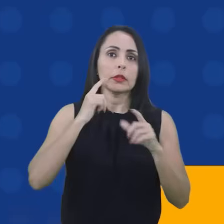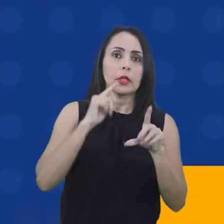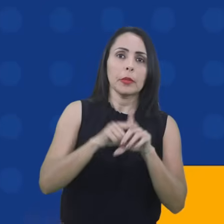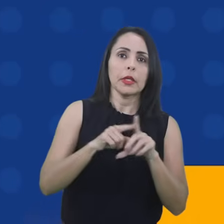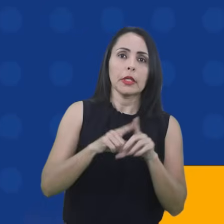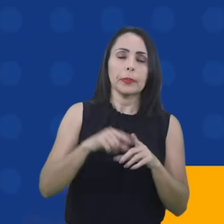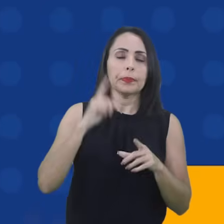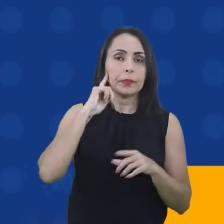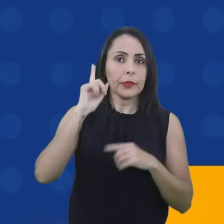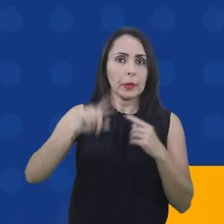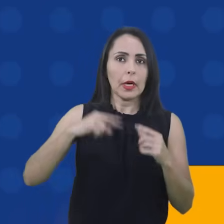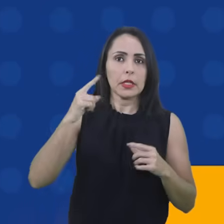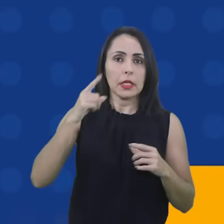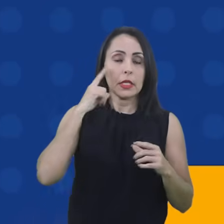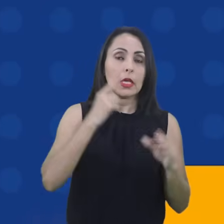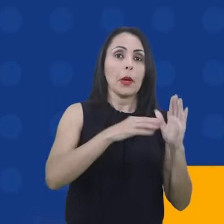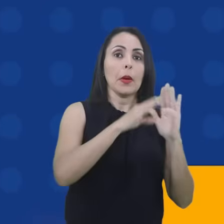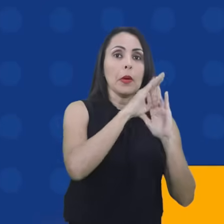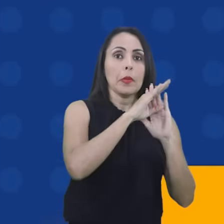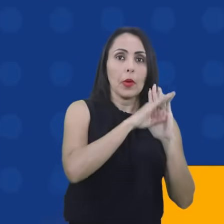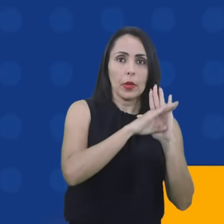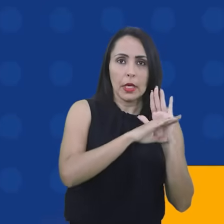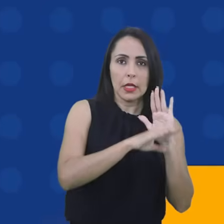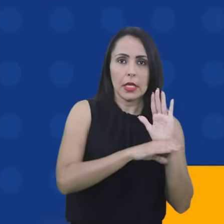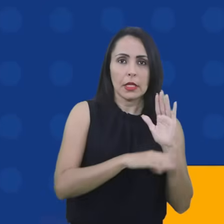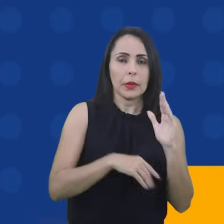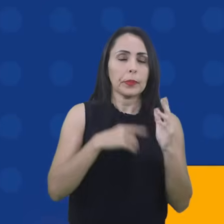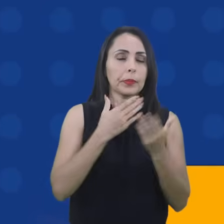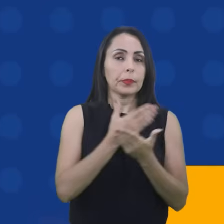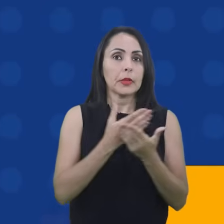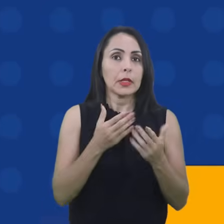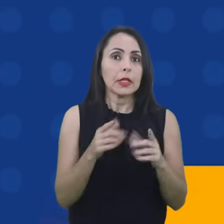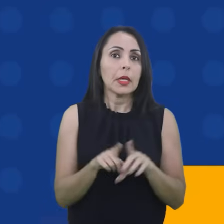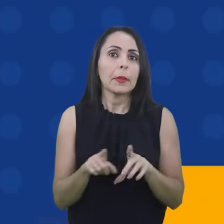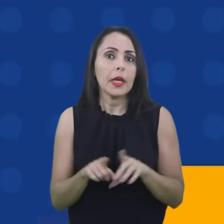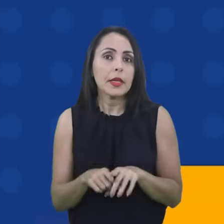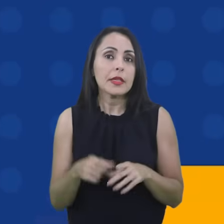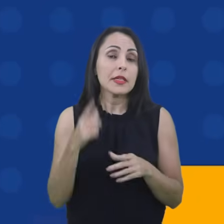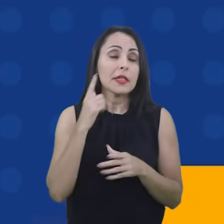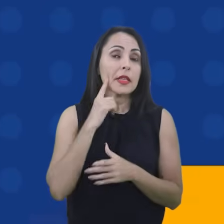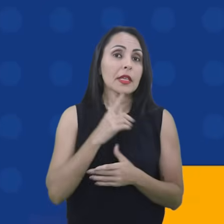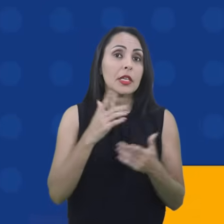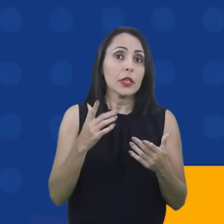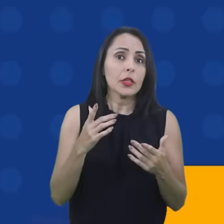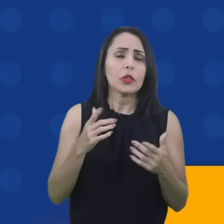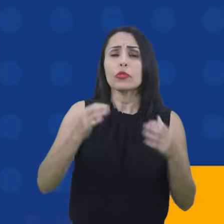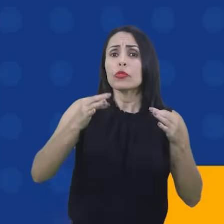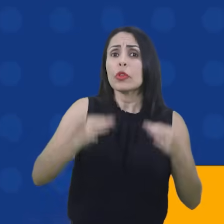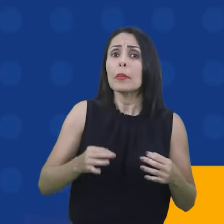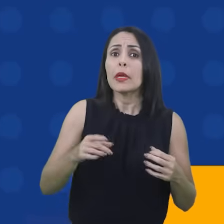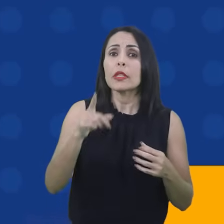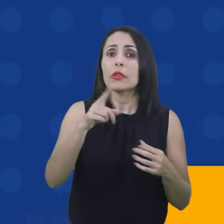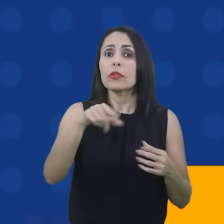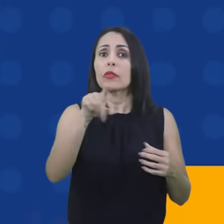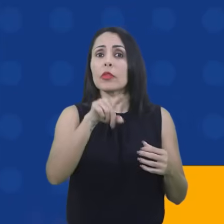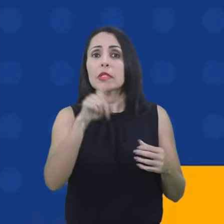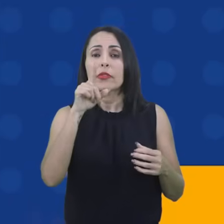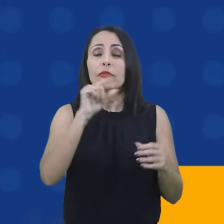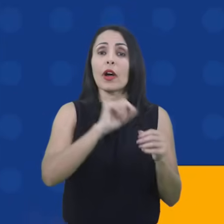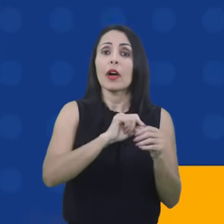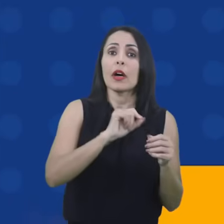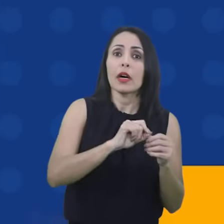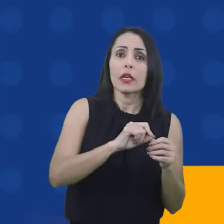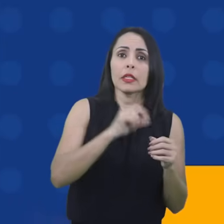nessa imagem, né, o problema da retração gengival, que é causada justamente, né, quando você